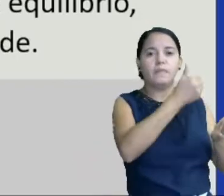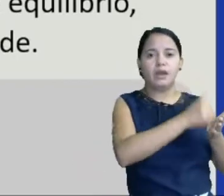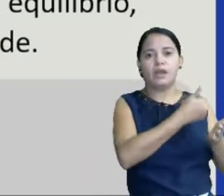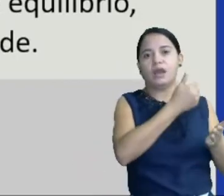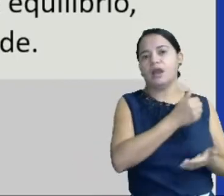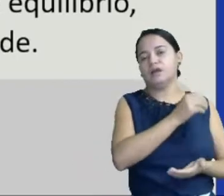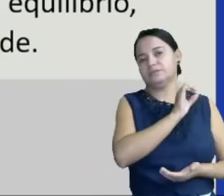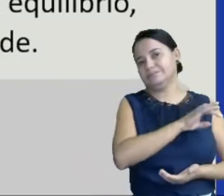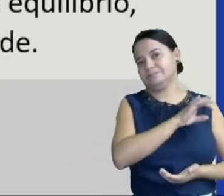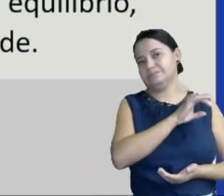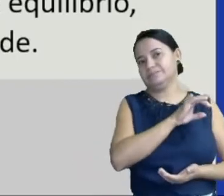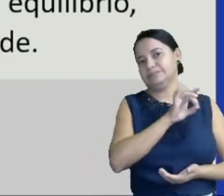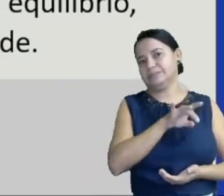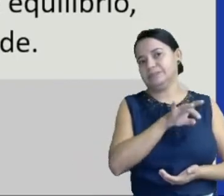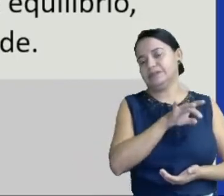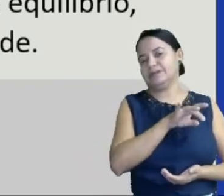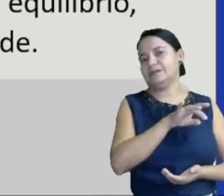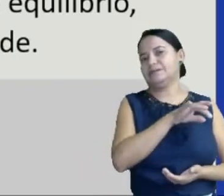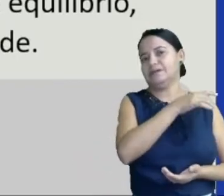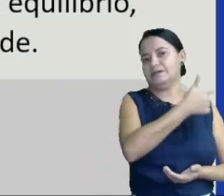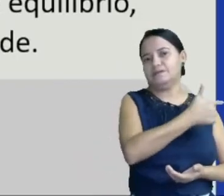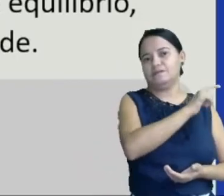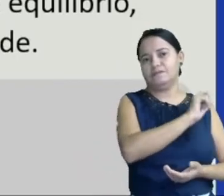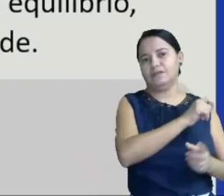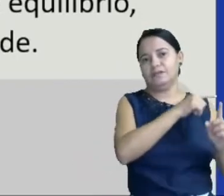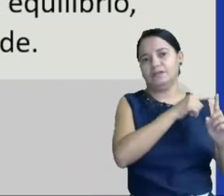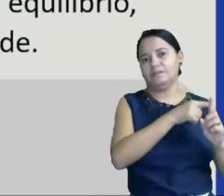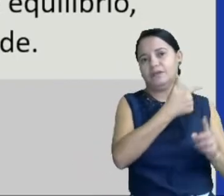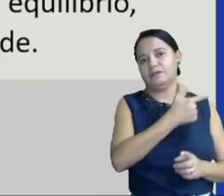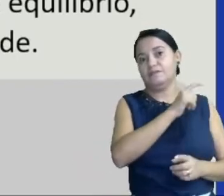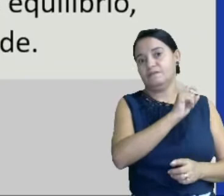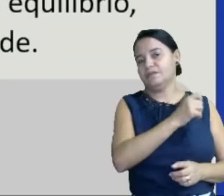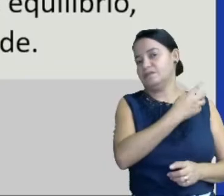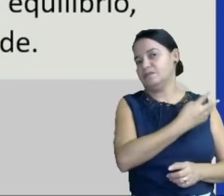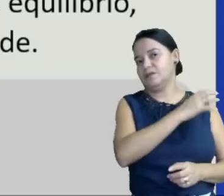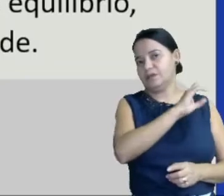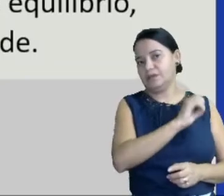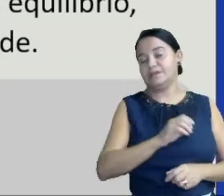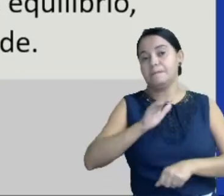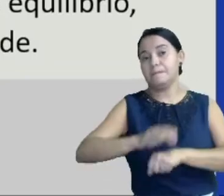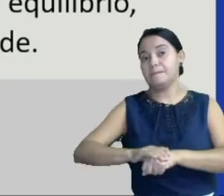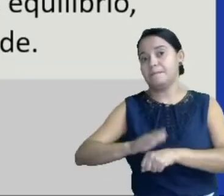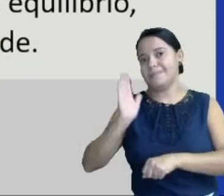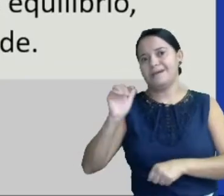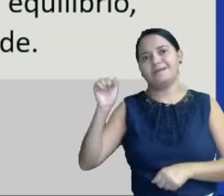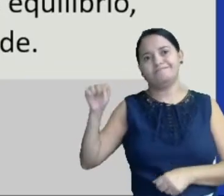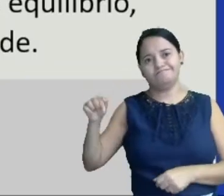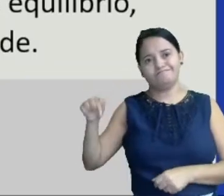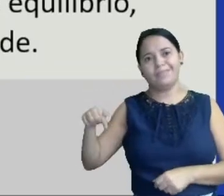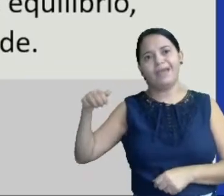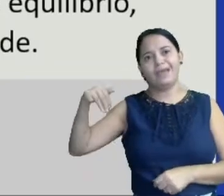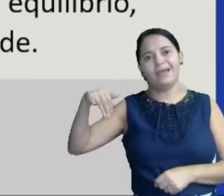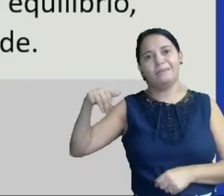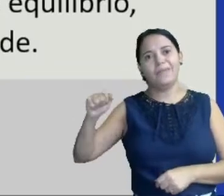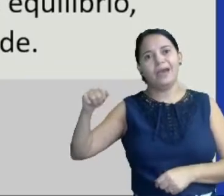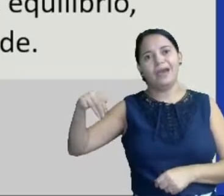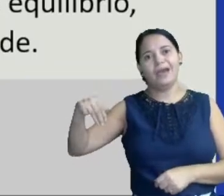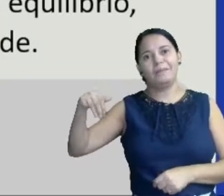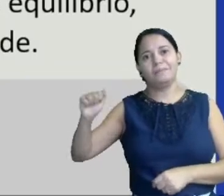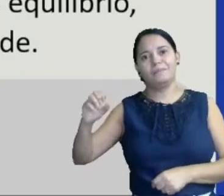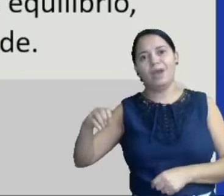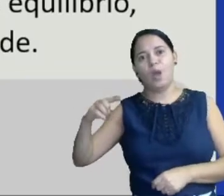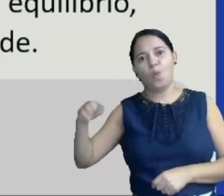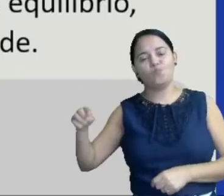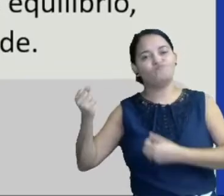cada abacate 20 mais vi bom então observa-se que o peso do Mamão é maior do que os dois abacate